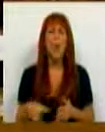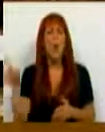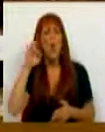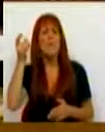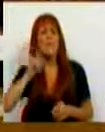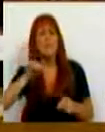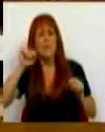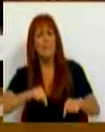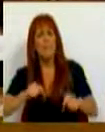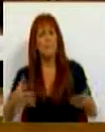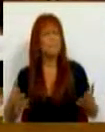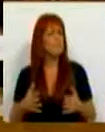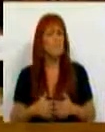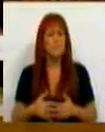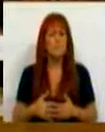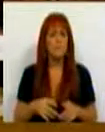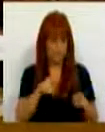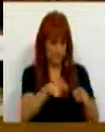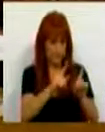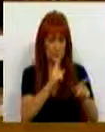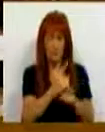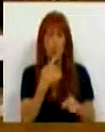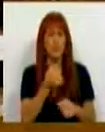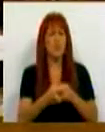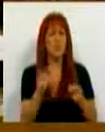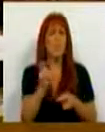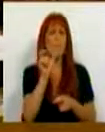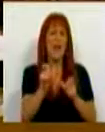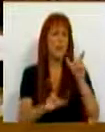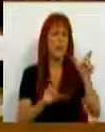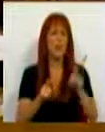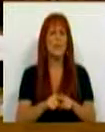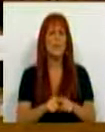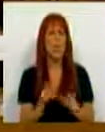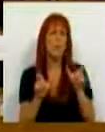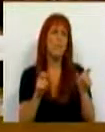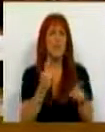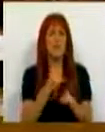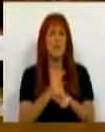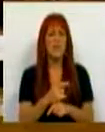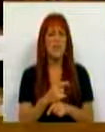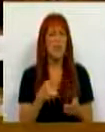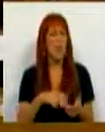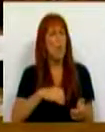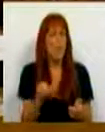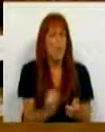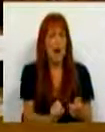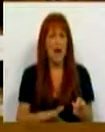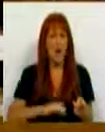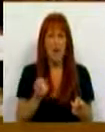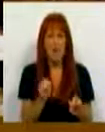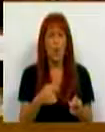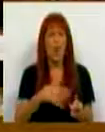Ouvimos também aqui, desse lado, muitas vezes a palavra ou as palavras falta de confiança.